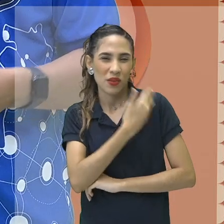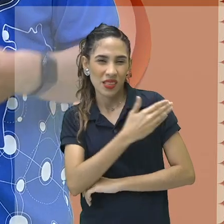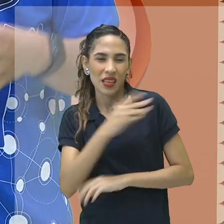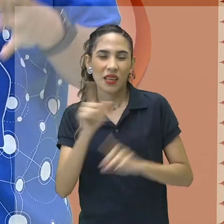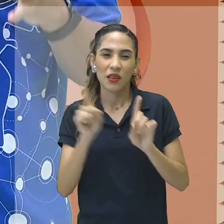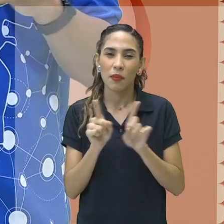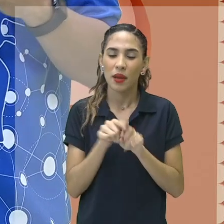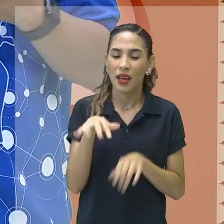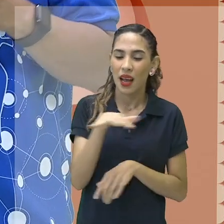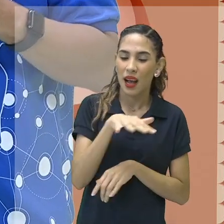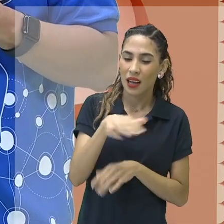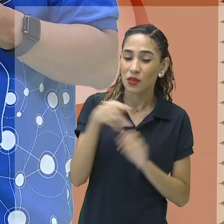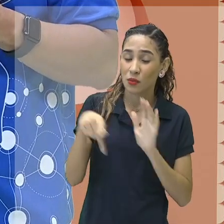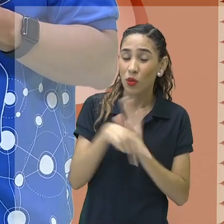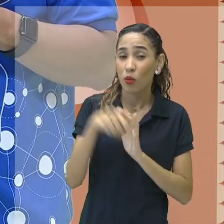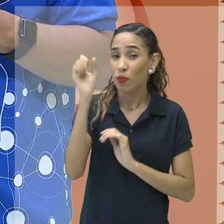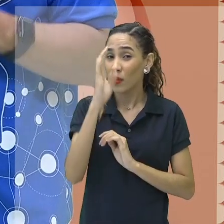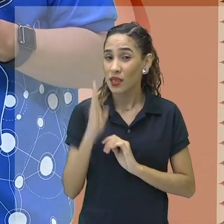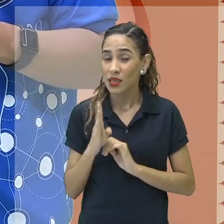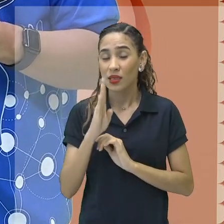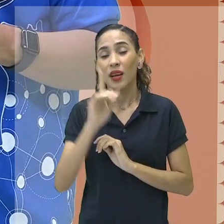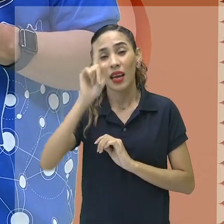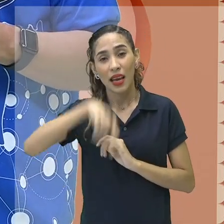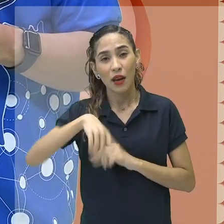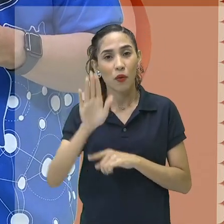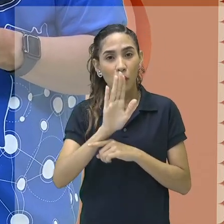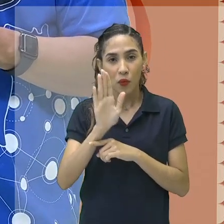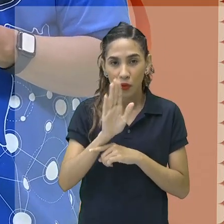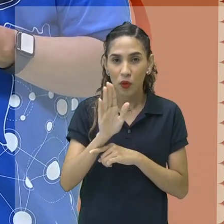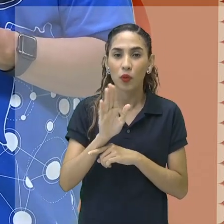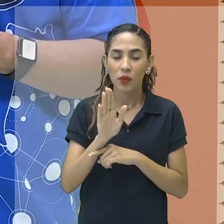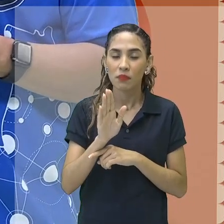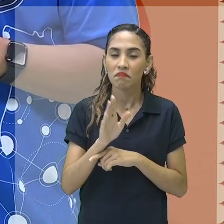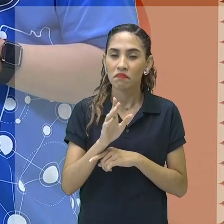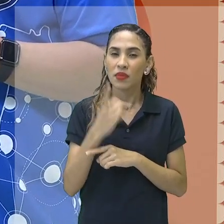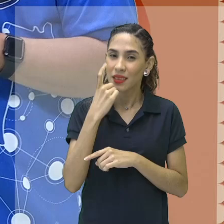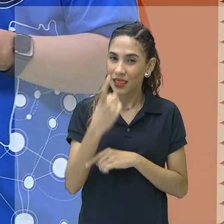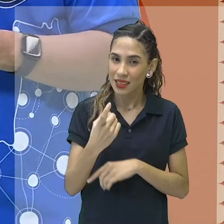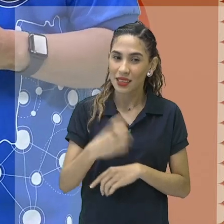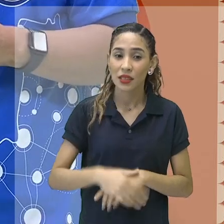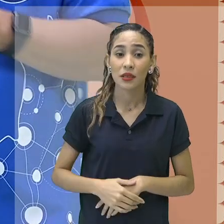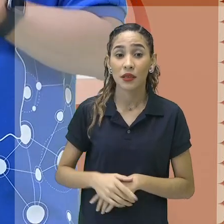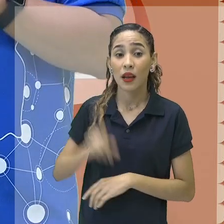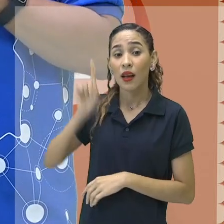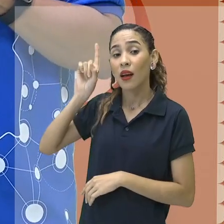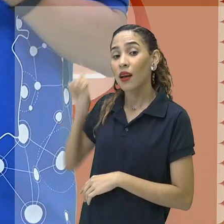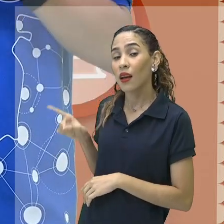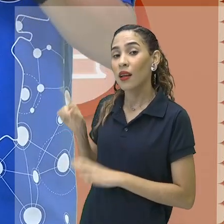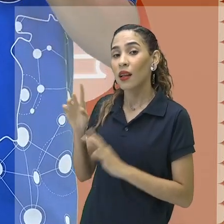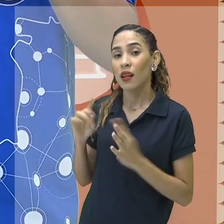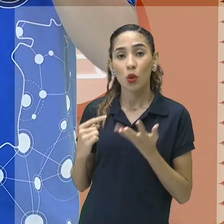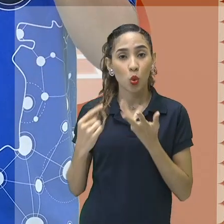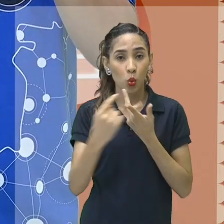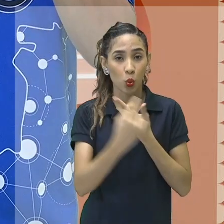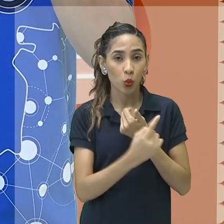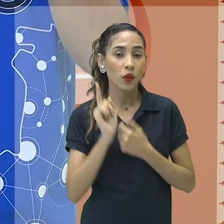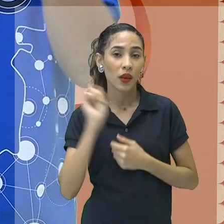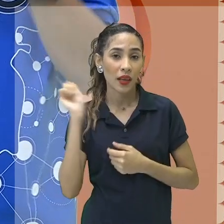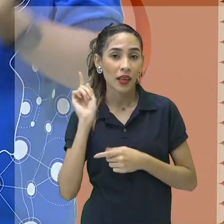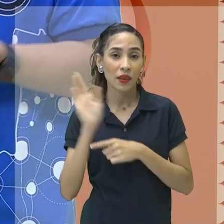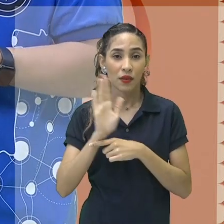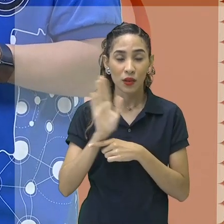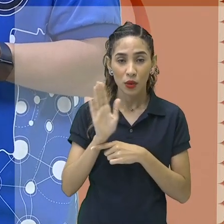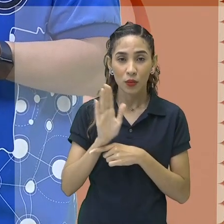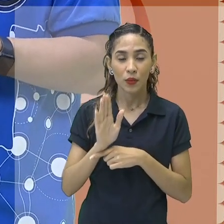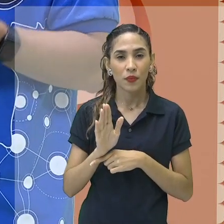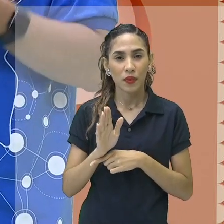do Brasil. Então é um filme que faz um levantamento muito interessante. Esses filmes, pessoal, eles fazem a gente